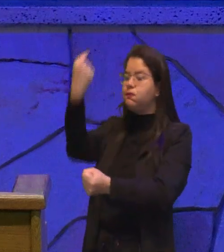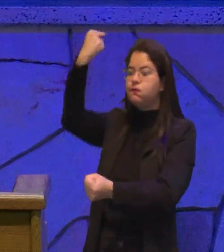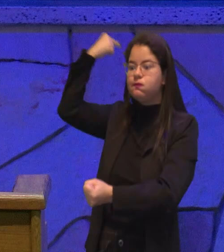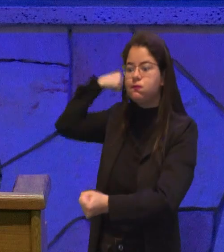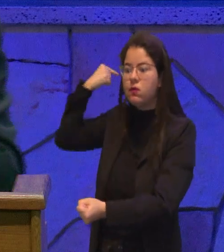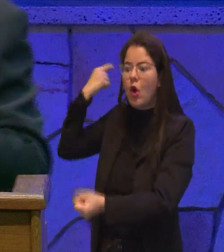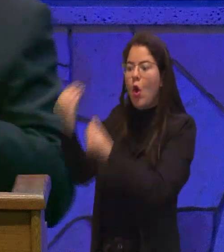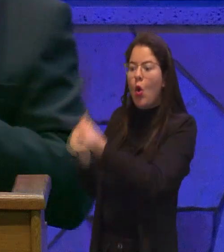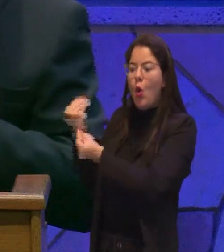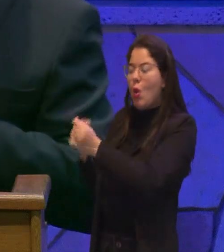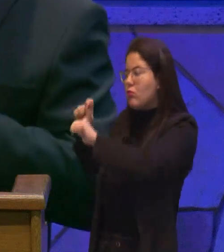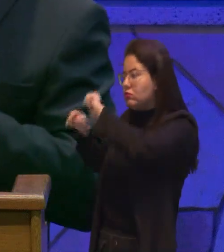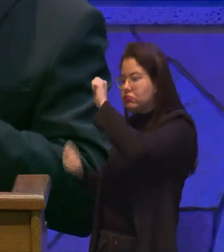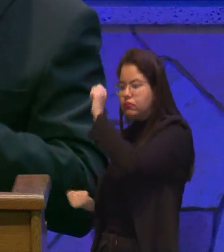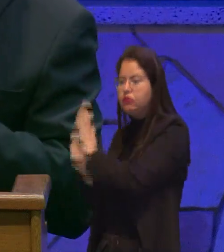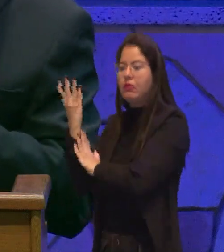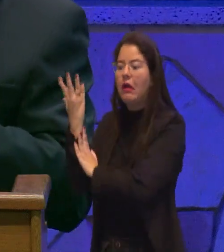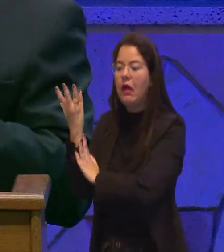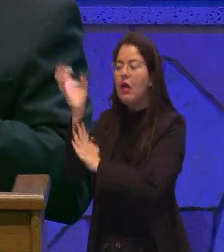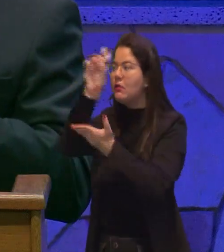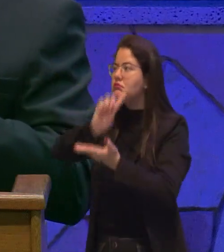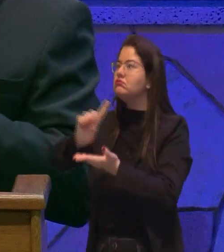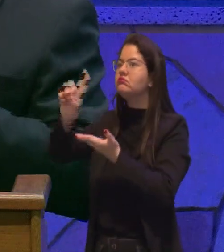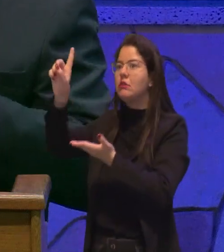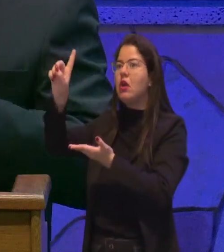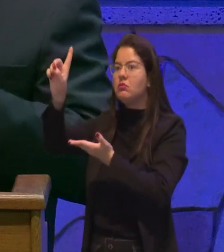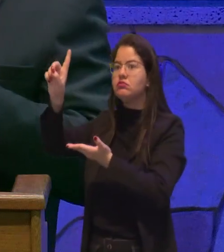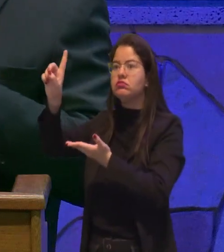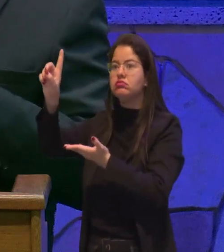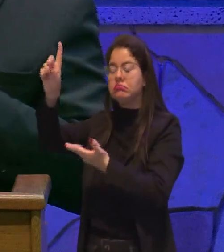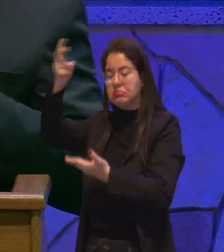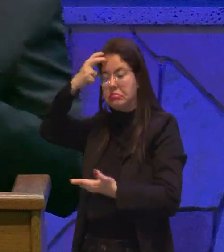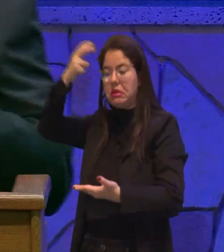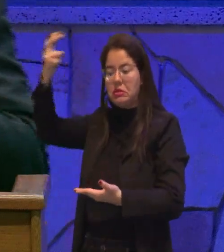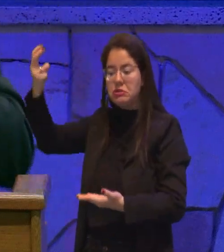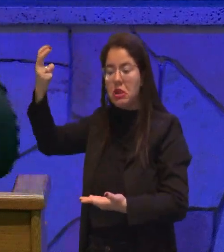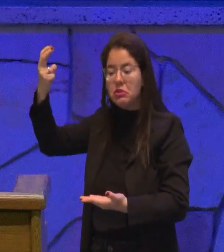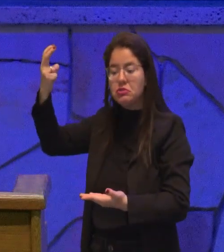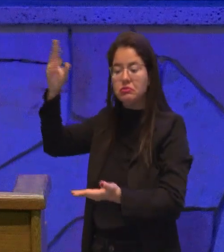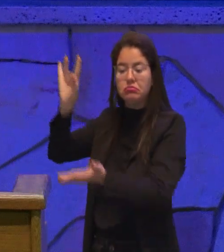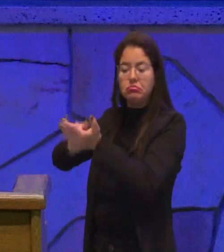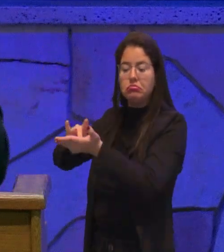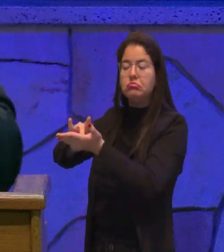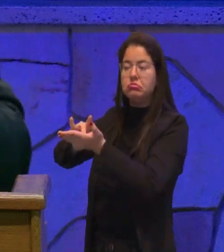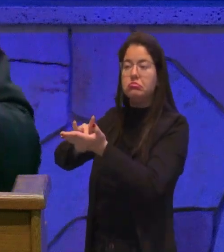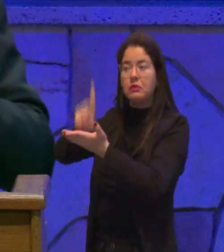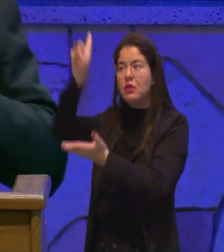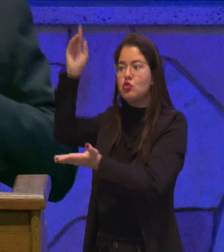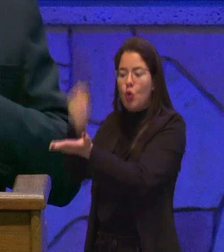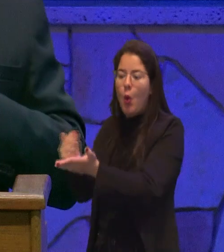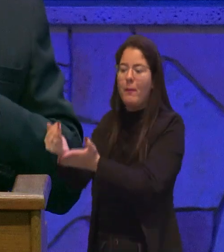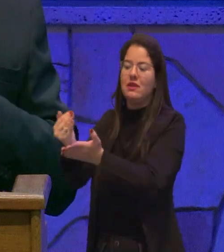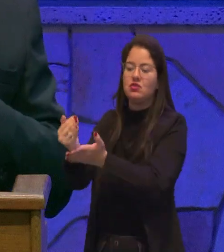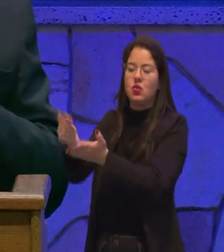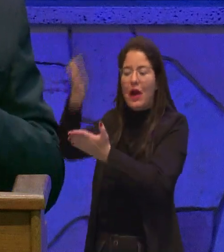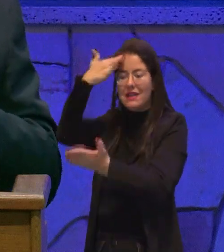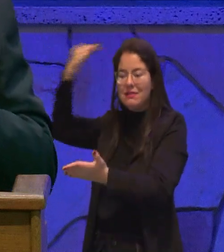Nós viemos de um ser inteligente, como alguns pensam, e de fato Deus é o princípio de toda a sabedoria.